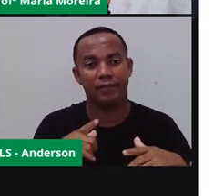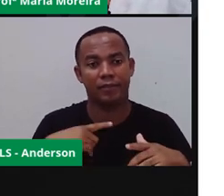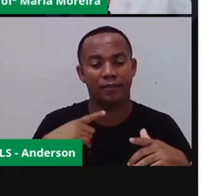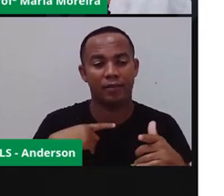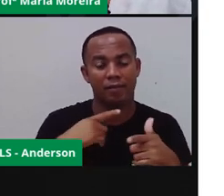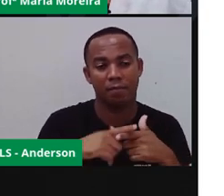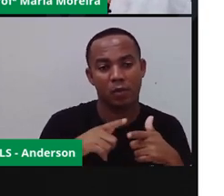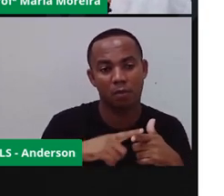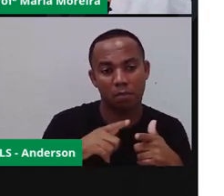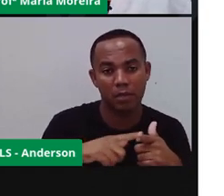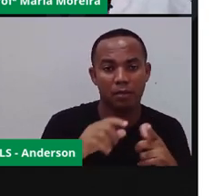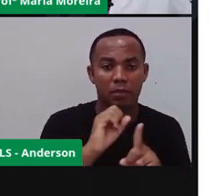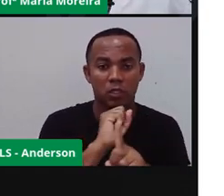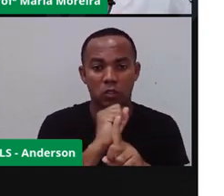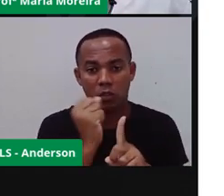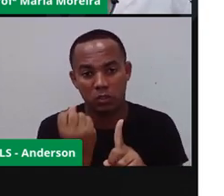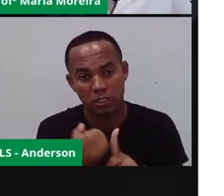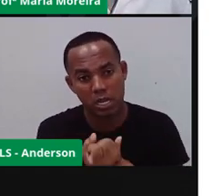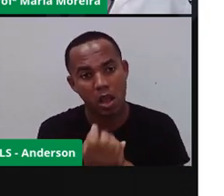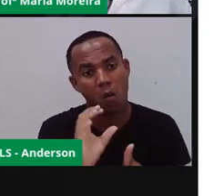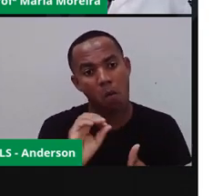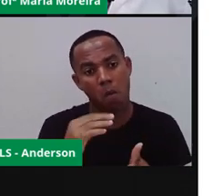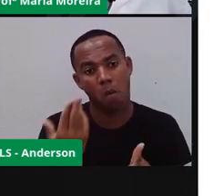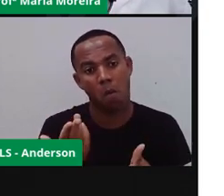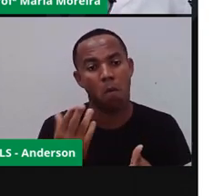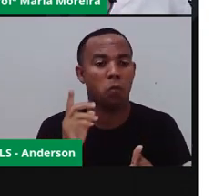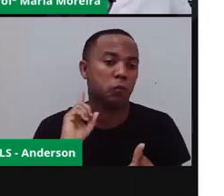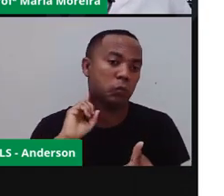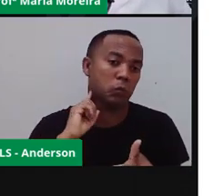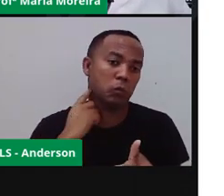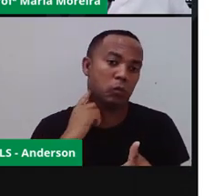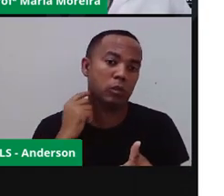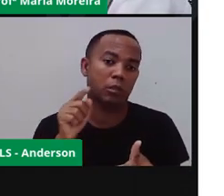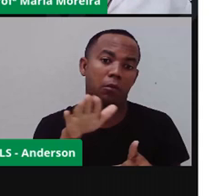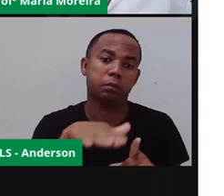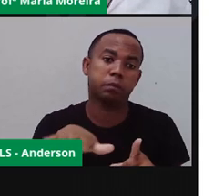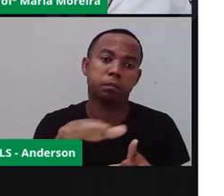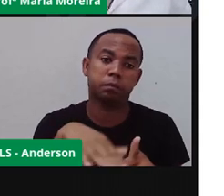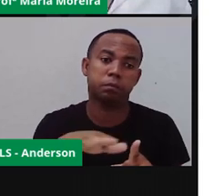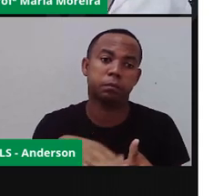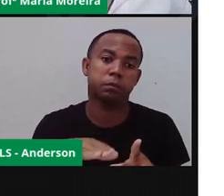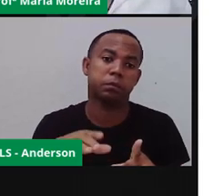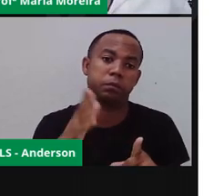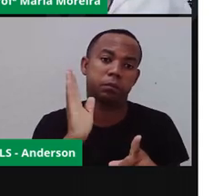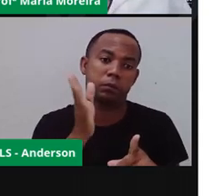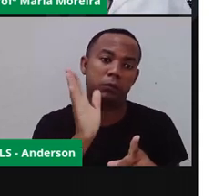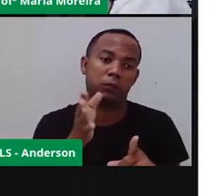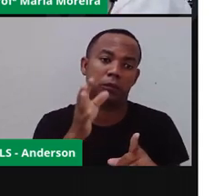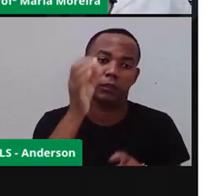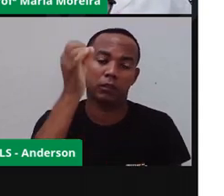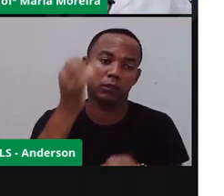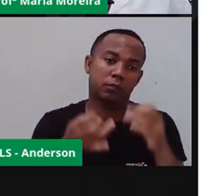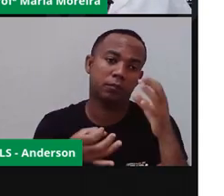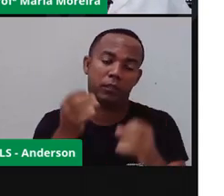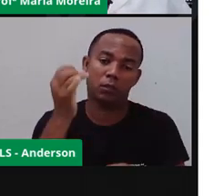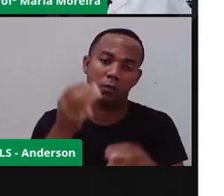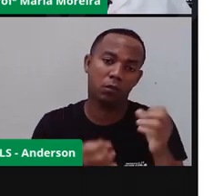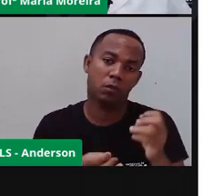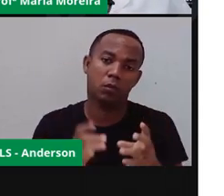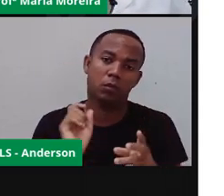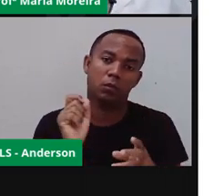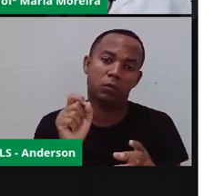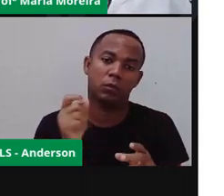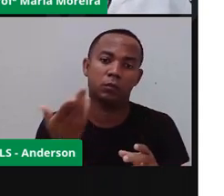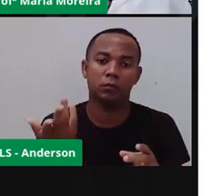problemas sociais. Então, olha só o que a própria falou aqui. Poluição, não foi isso? Já falou que foi logo do início da charge